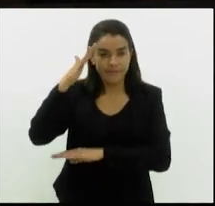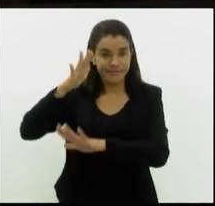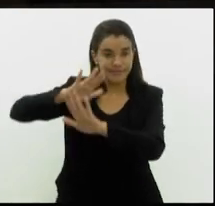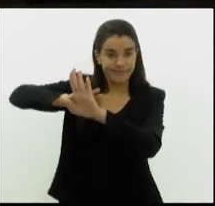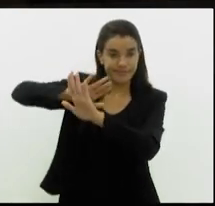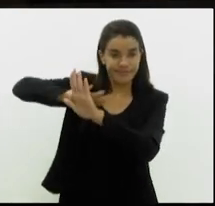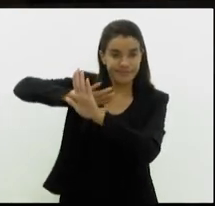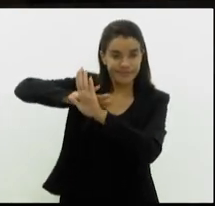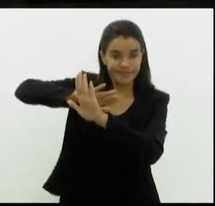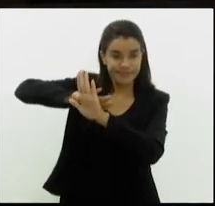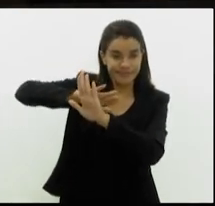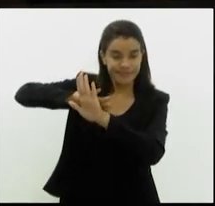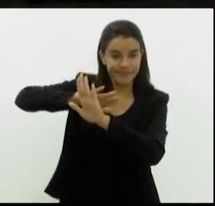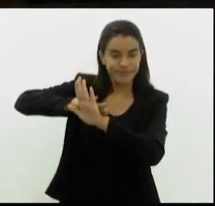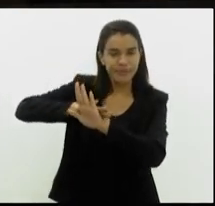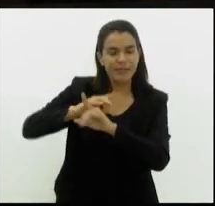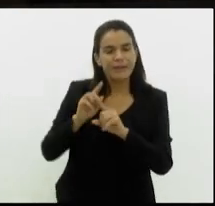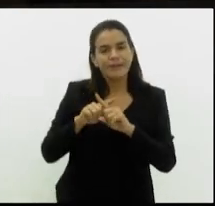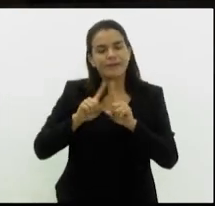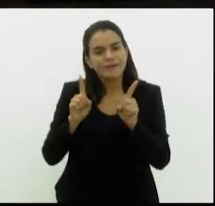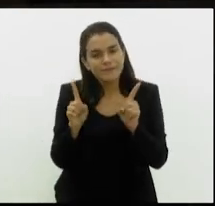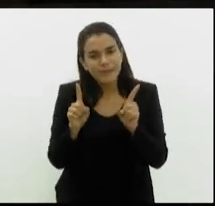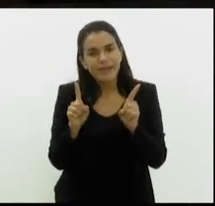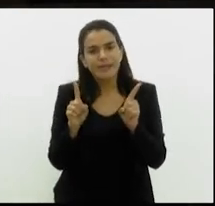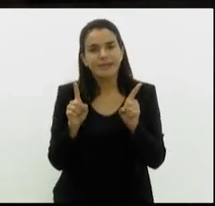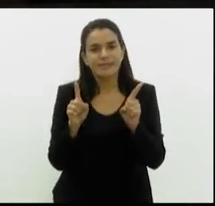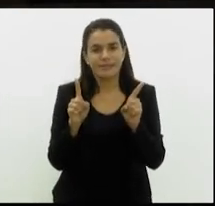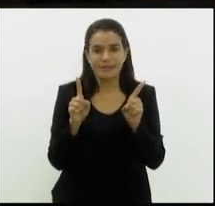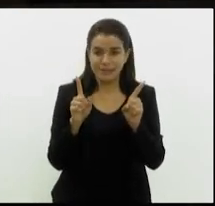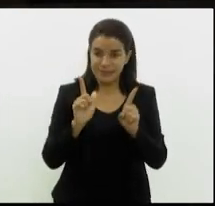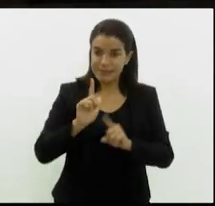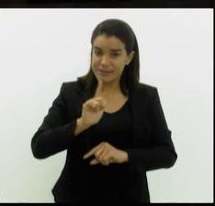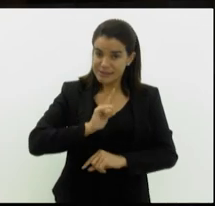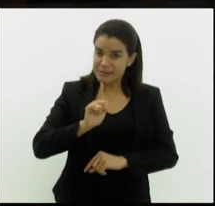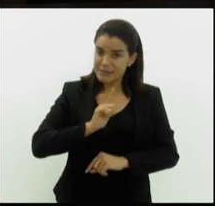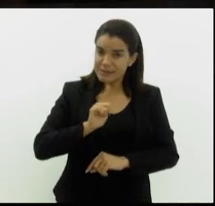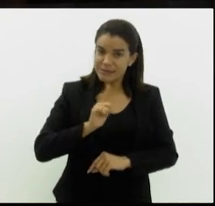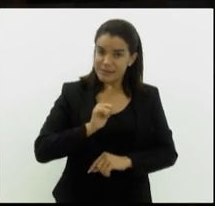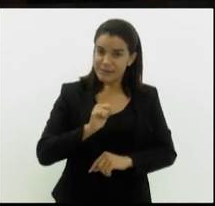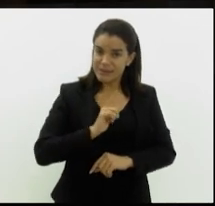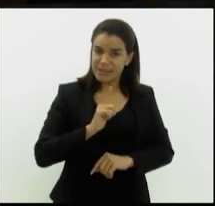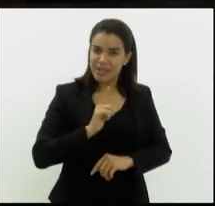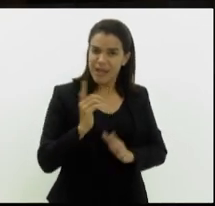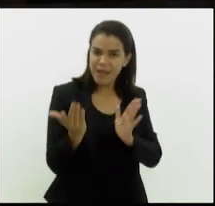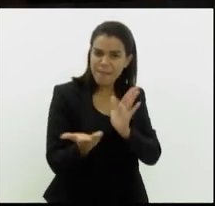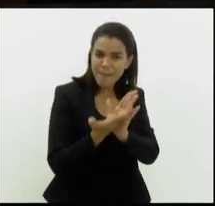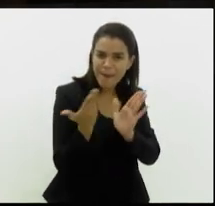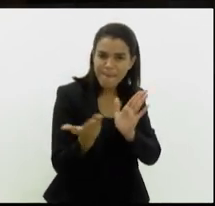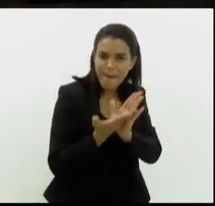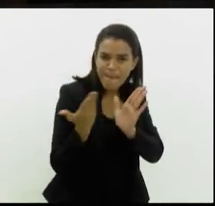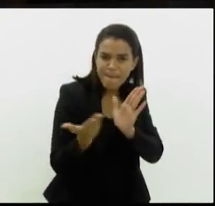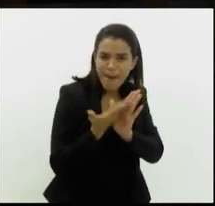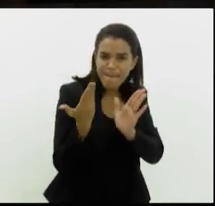né? Mas consta nos anais do Congresso Nacional,